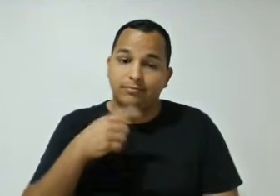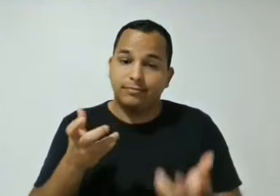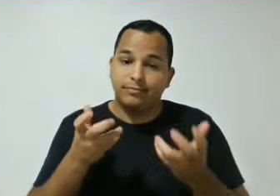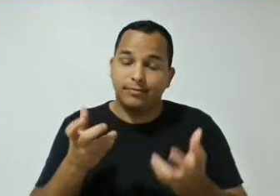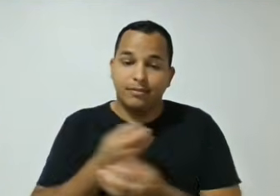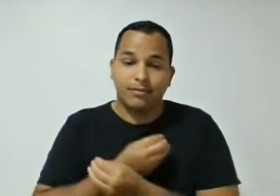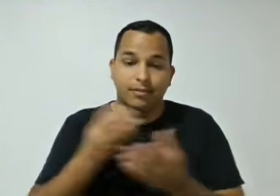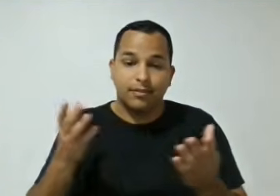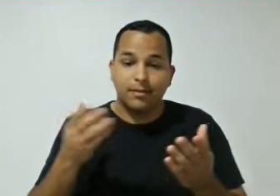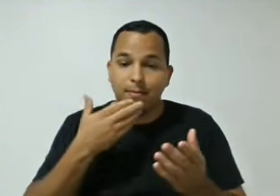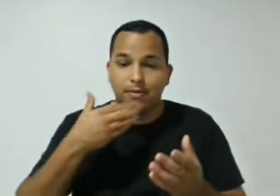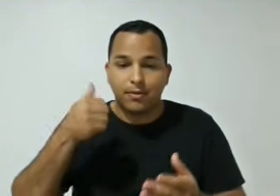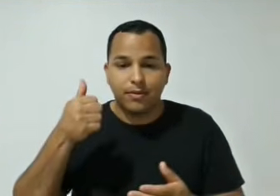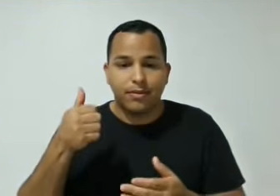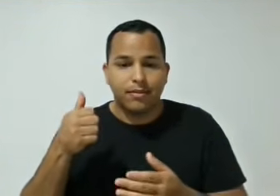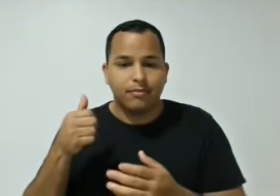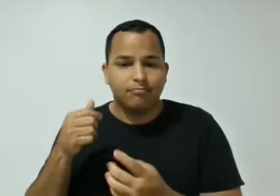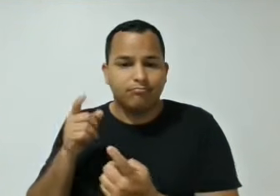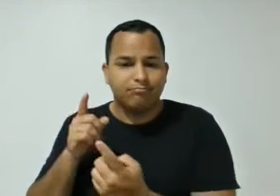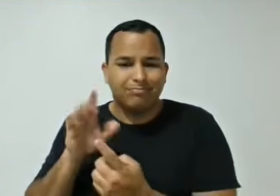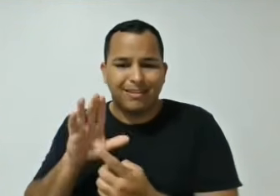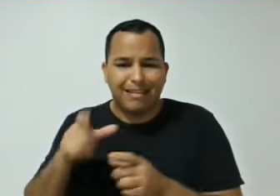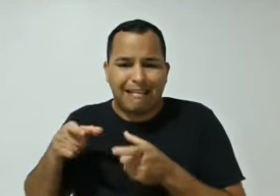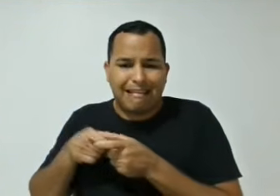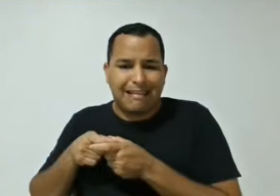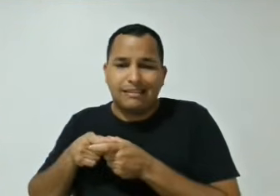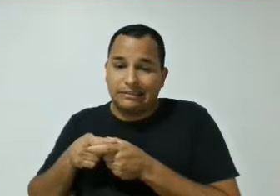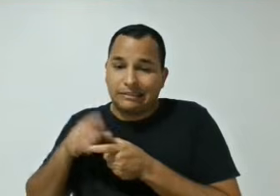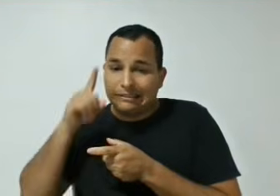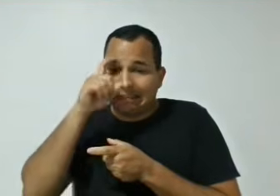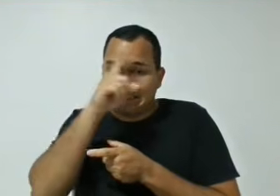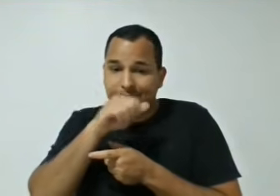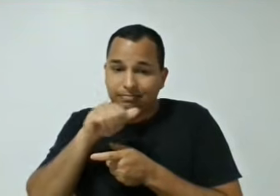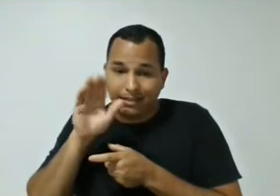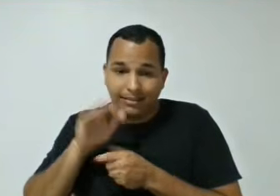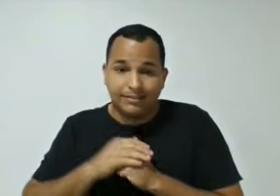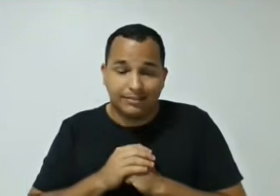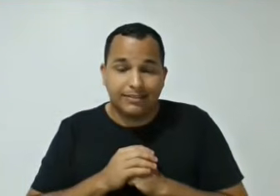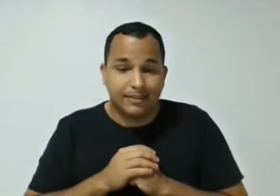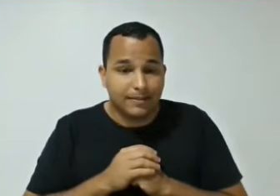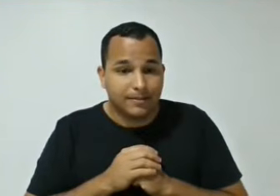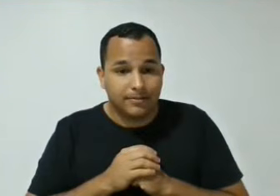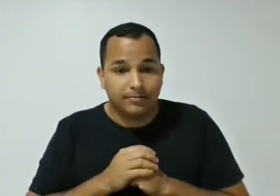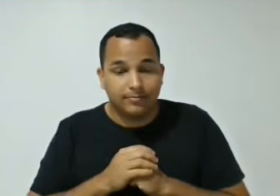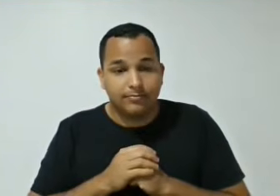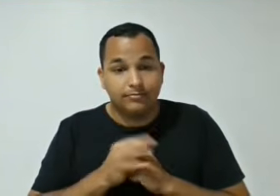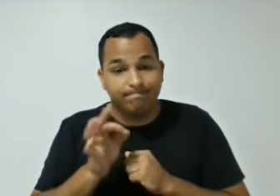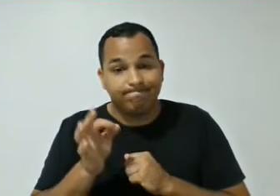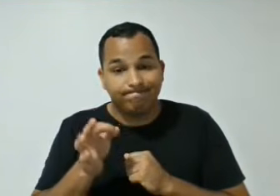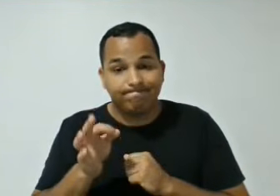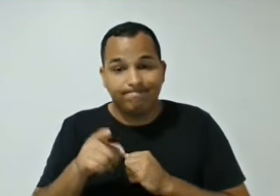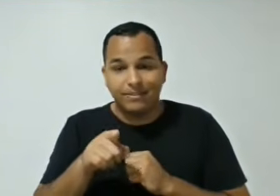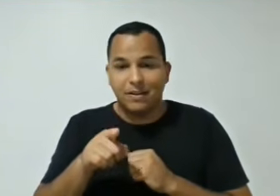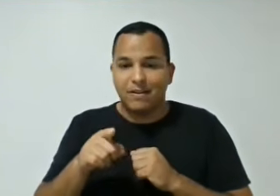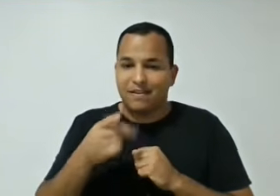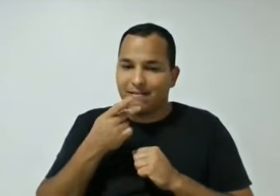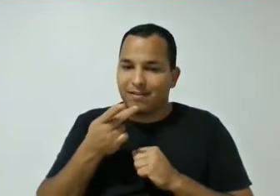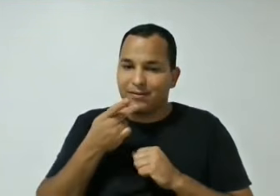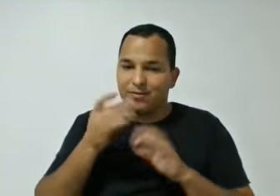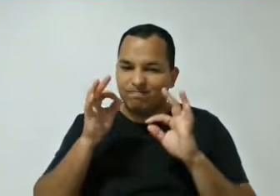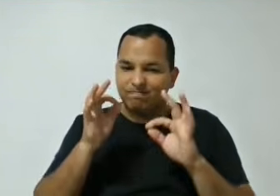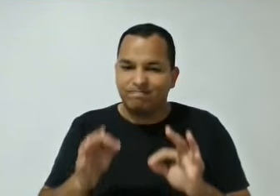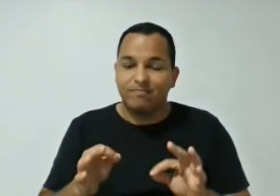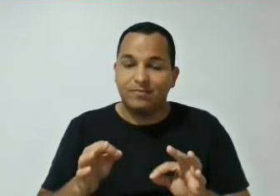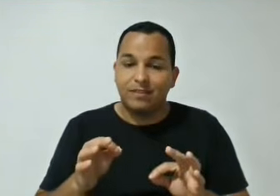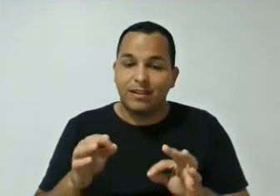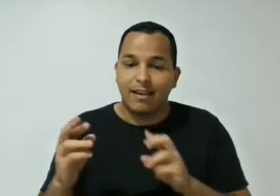cidade, mas com menos pessoas é mais difícil. Né? Você colocou muito bem no começo da sua fala a relação, a gente chama da